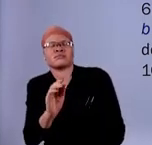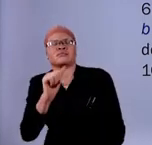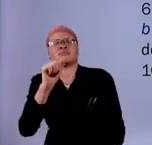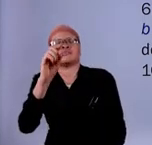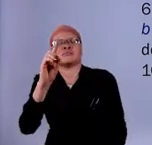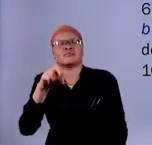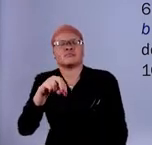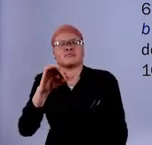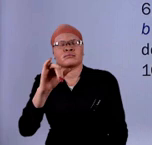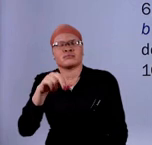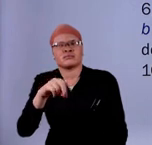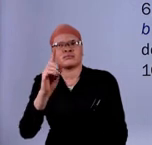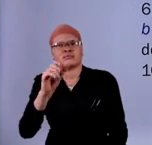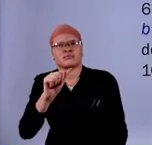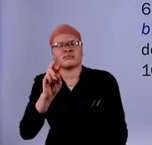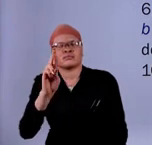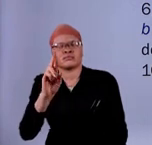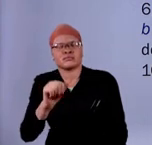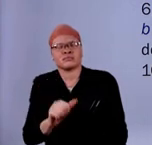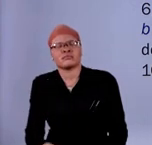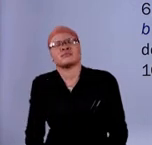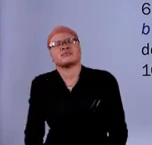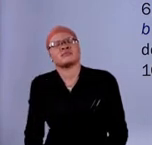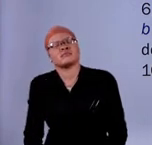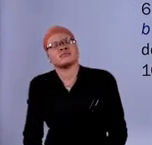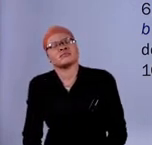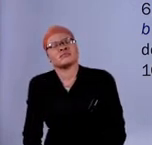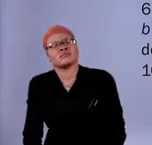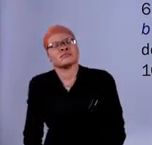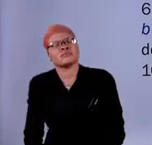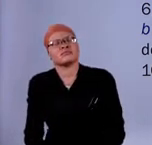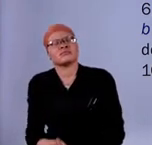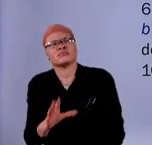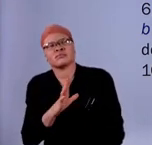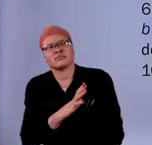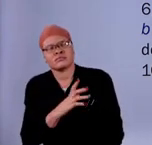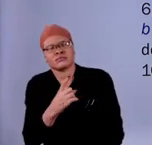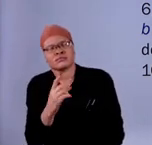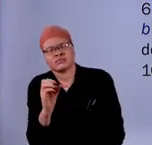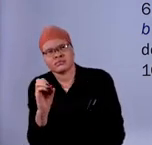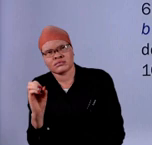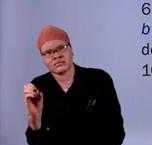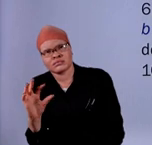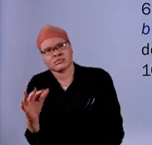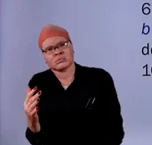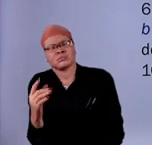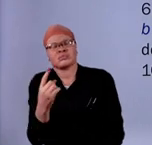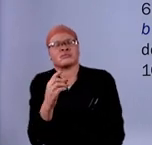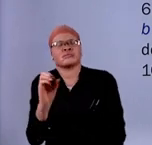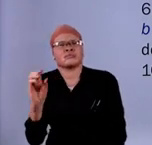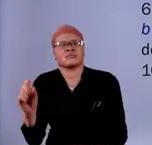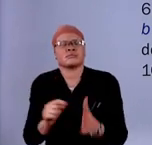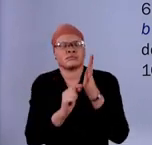diferentes de 2 3 4 5 6 7 8 9 10 100 ou 1000 un um